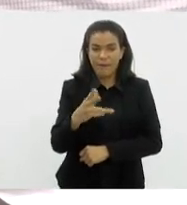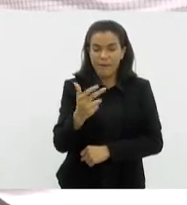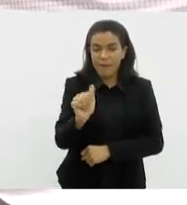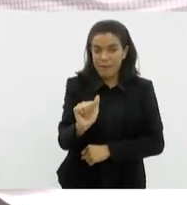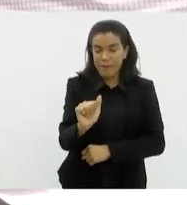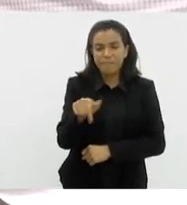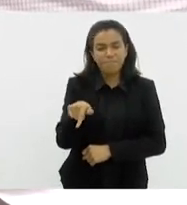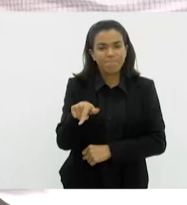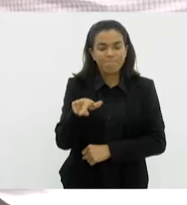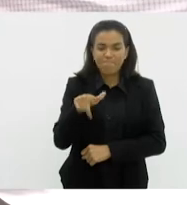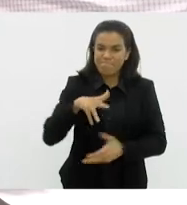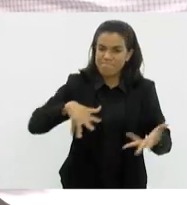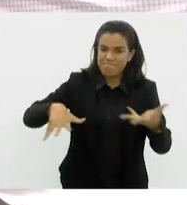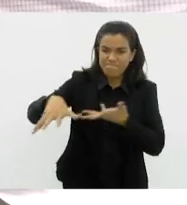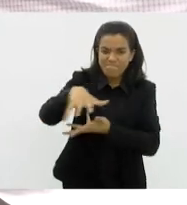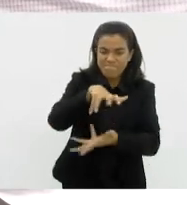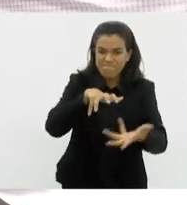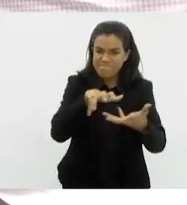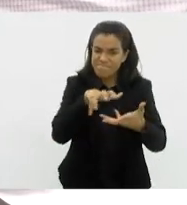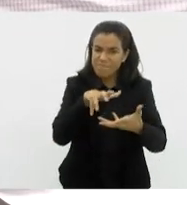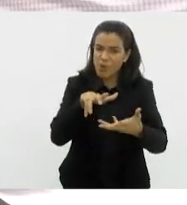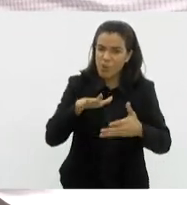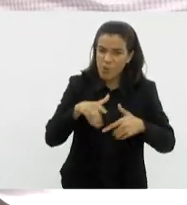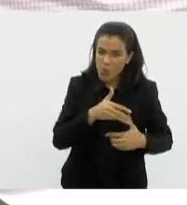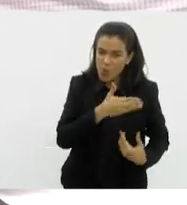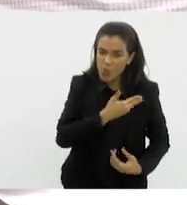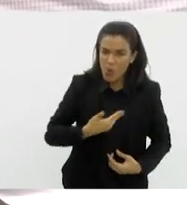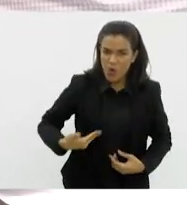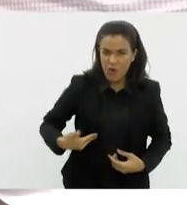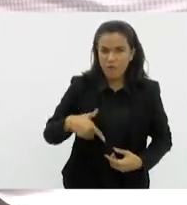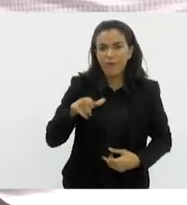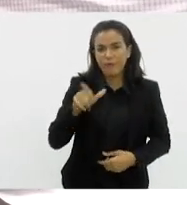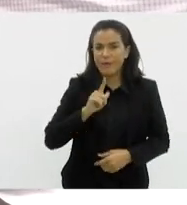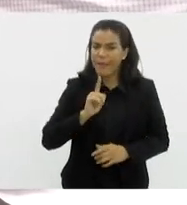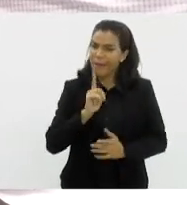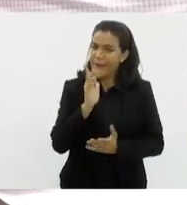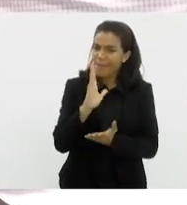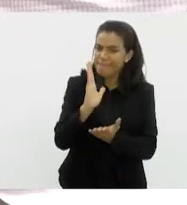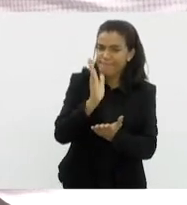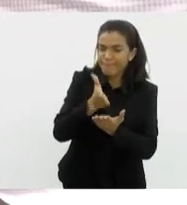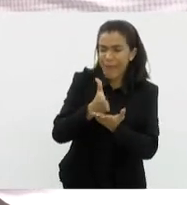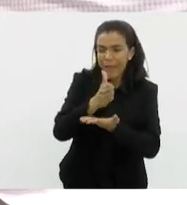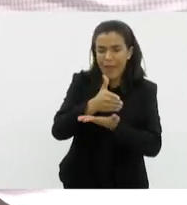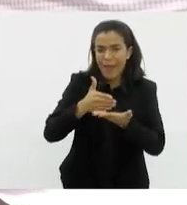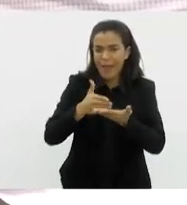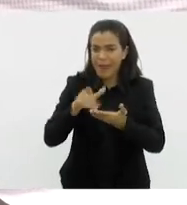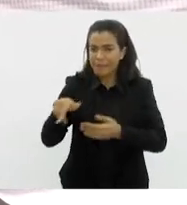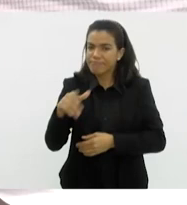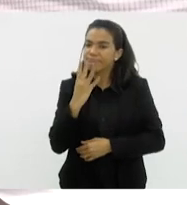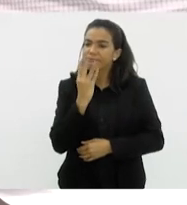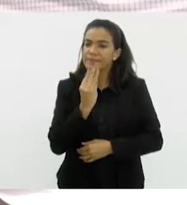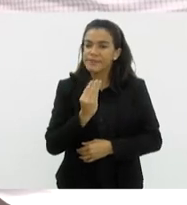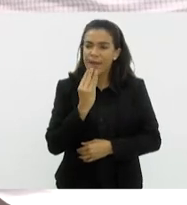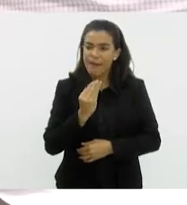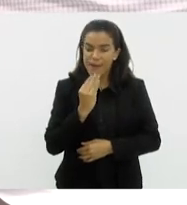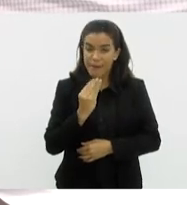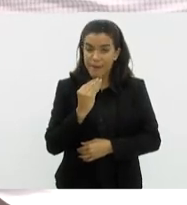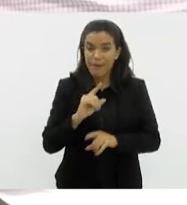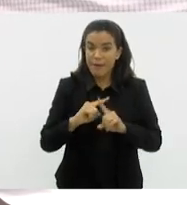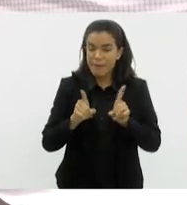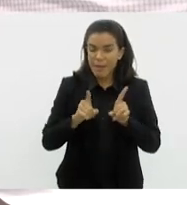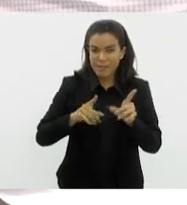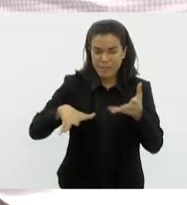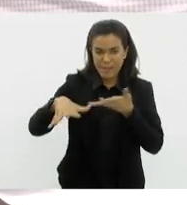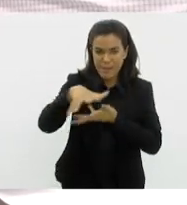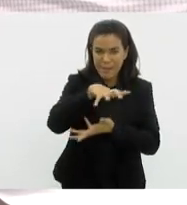eventuais barbaridades cometidas pelo governo têm um repúdio até de uma boa parte da população de Israel. Então, essa